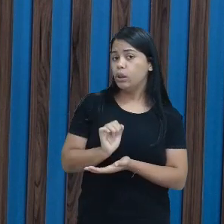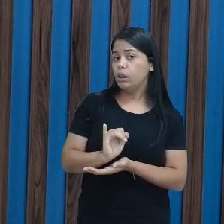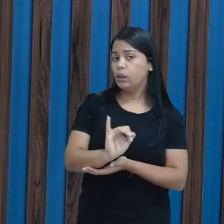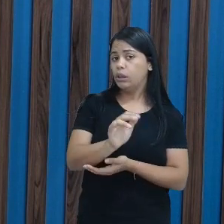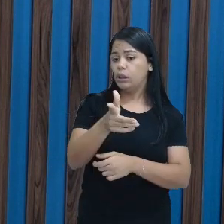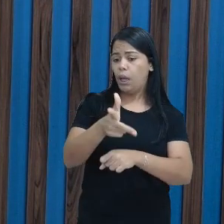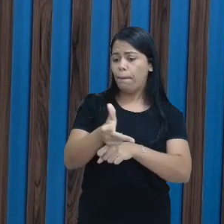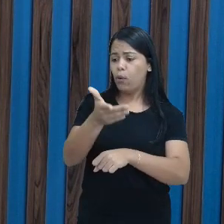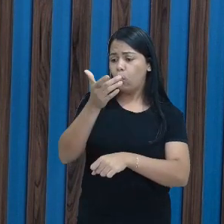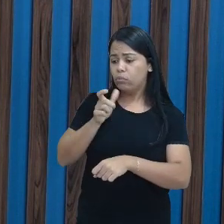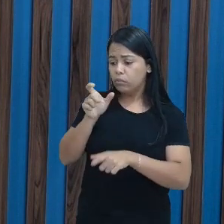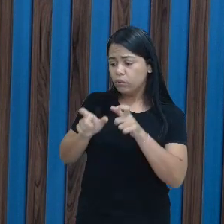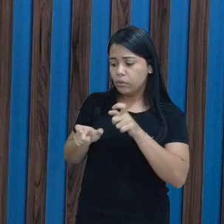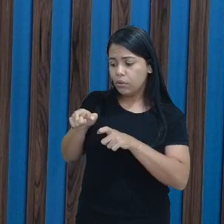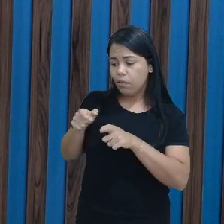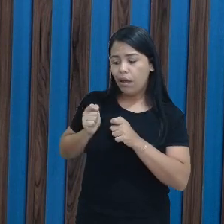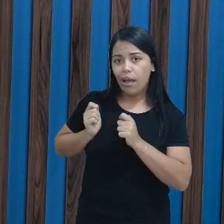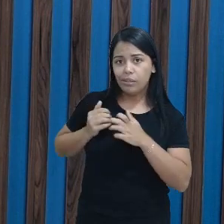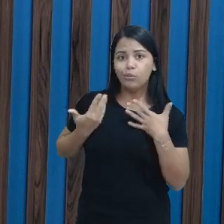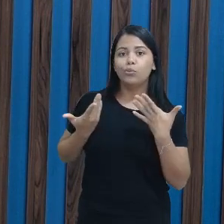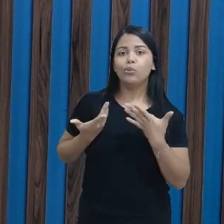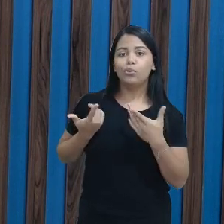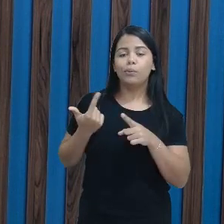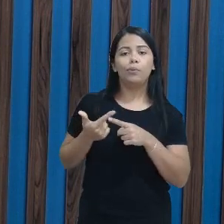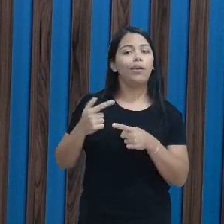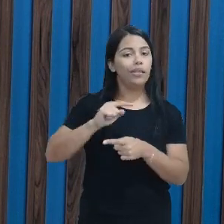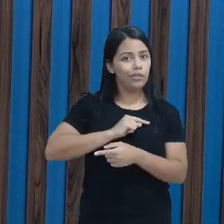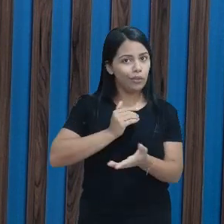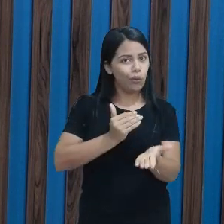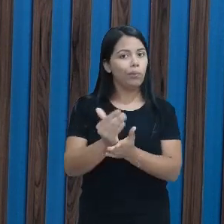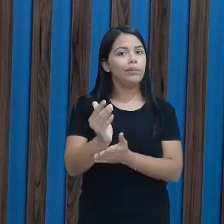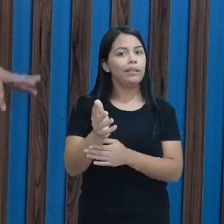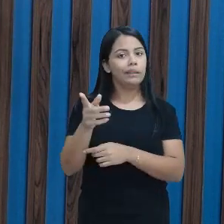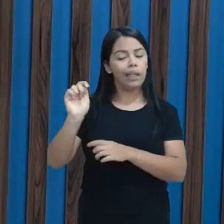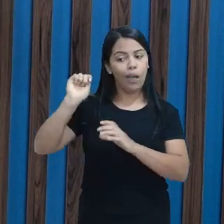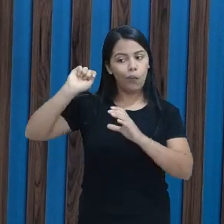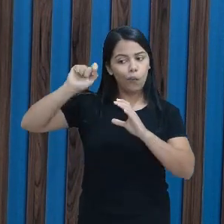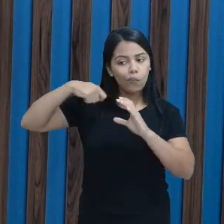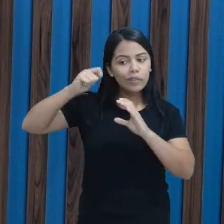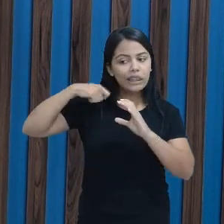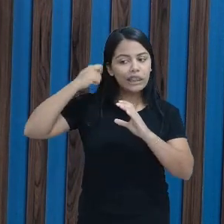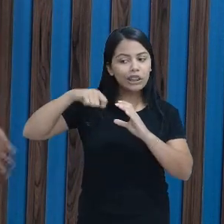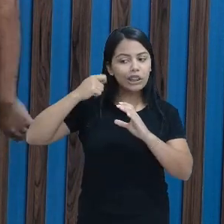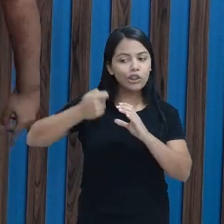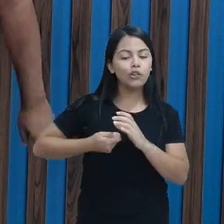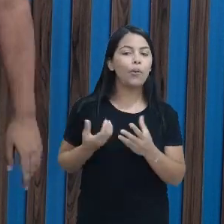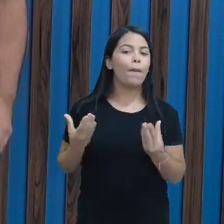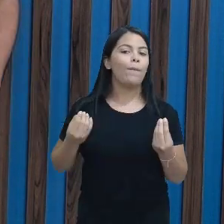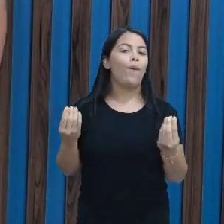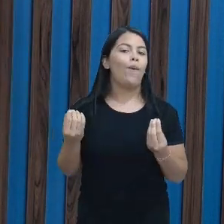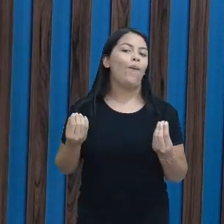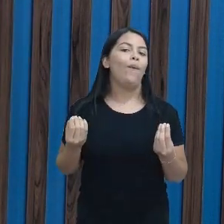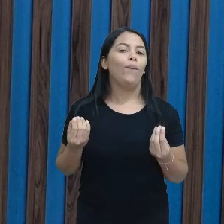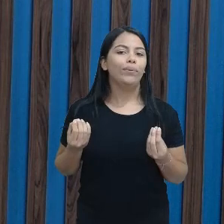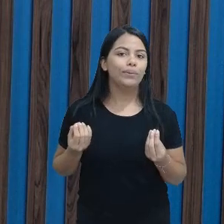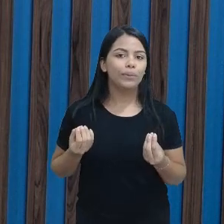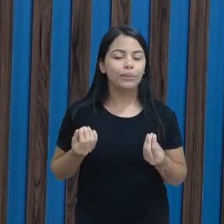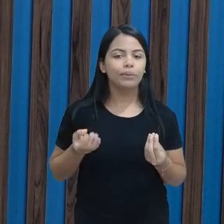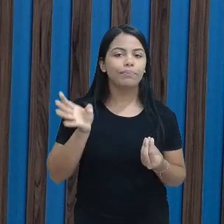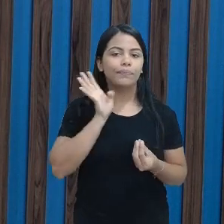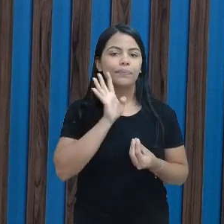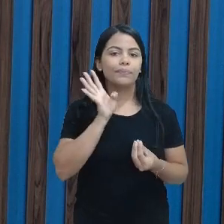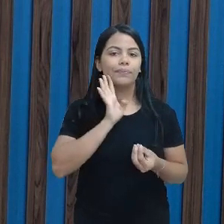produção de surpresa, porque a gente vai iniciar, Devinho, com vídeo, viu? A gente já vai iniciar a aula com um videozinho massa, vai entrar agora